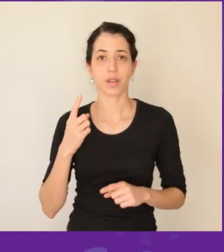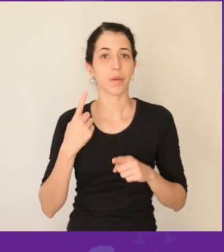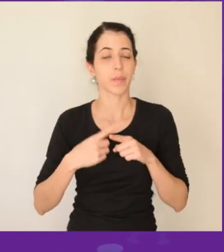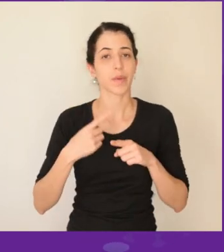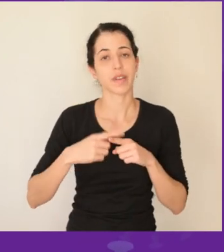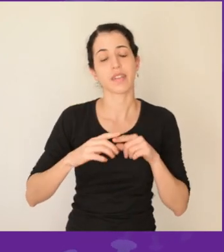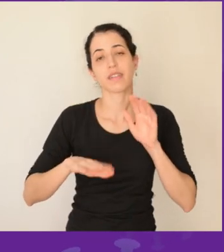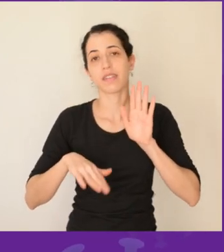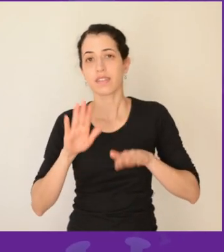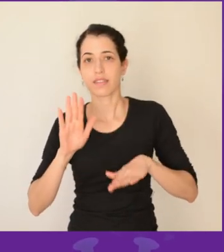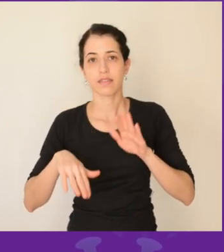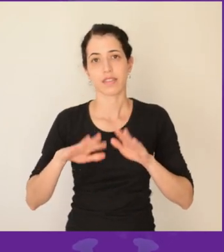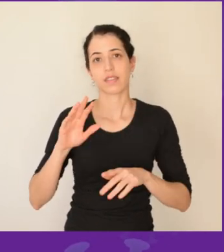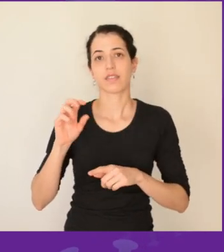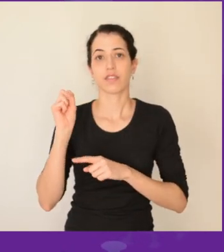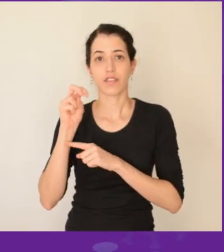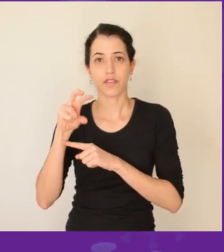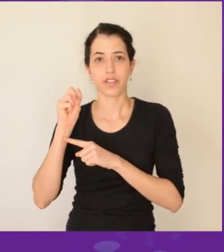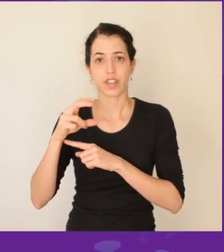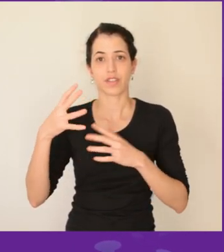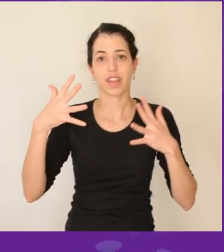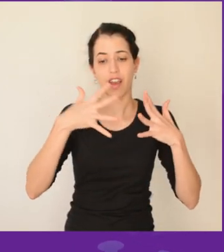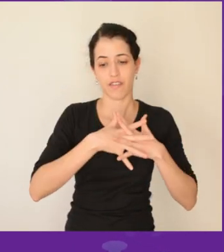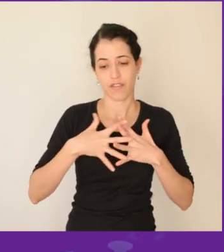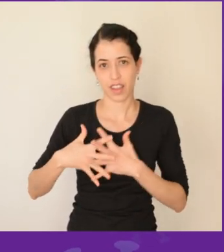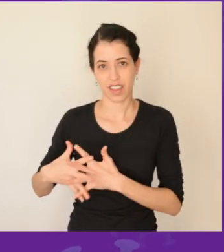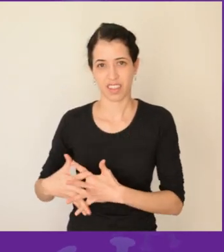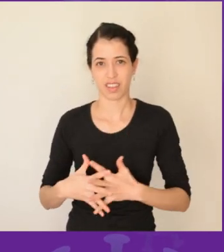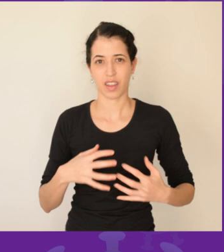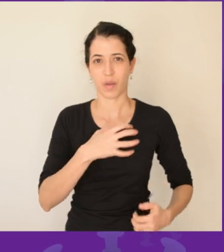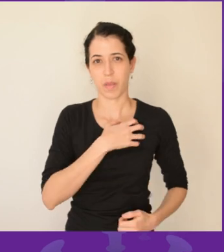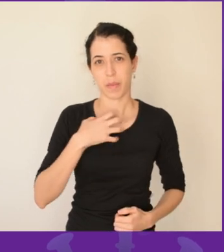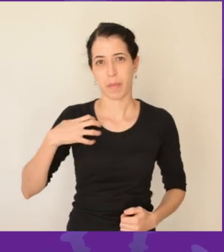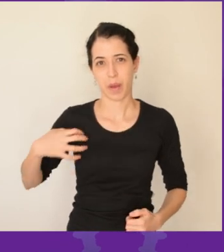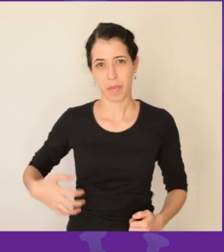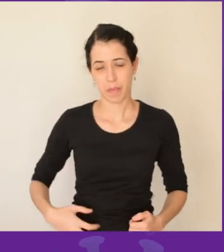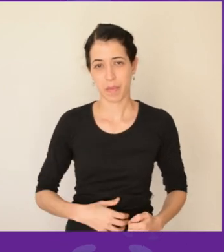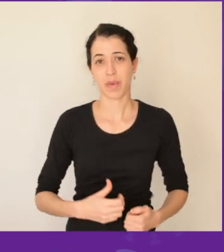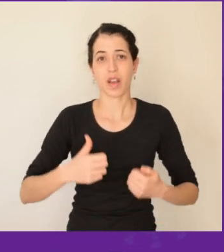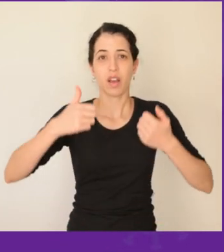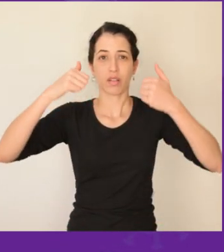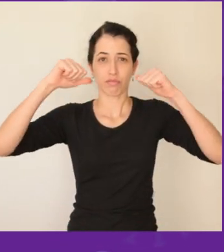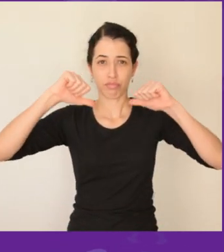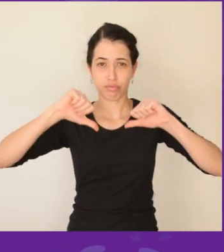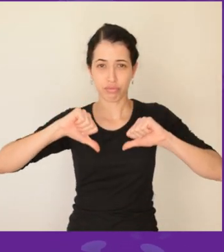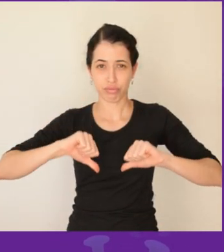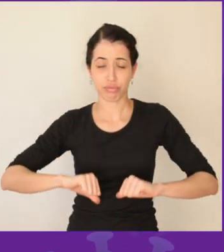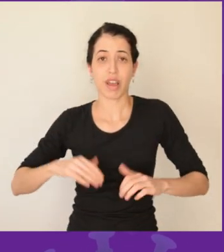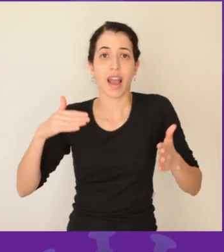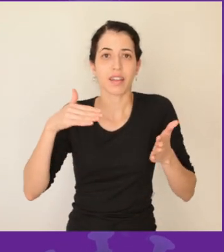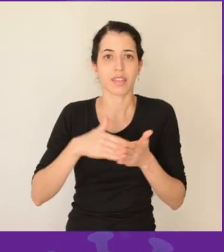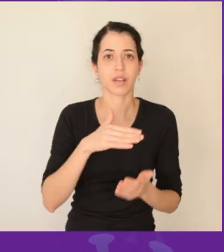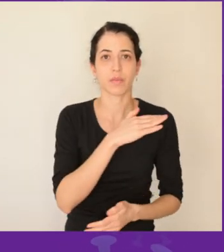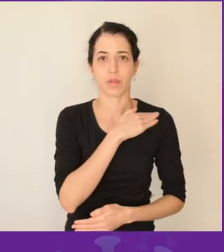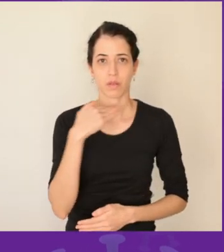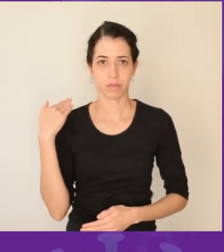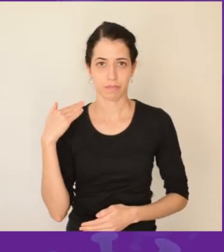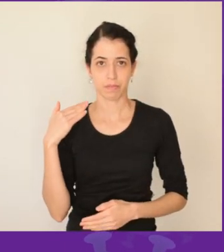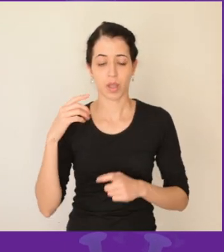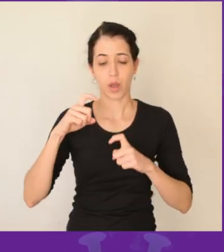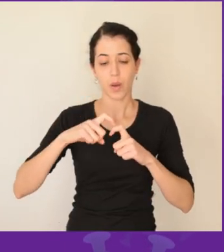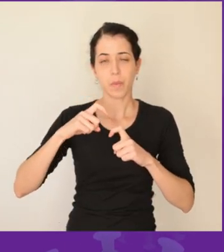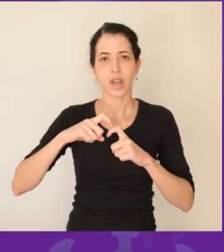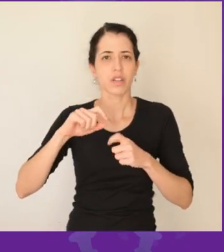recupere do vírus. Porque o que acontece? A agressão do vírus ao organismo pode fazer com que vários órgãos do